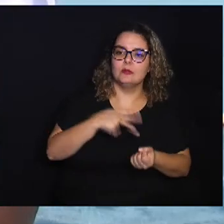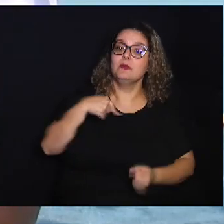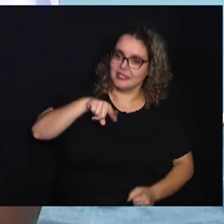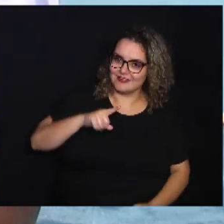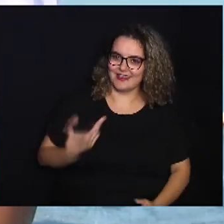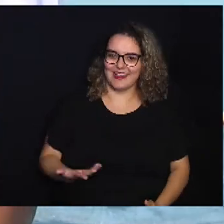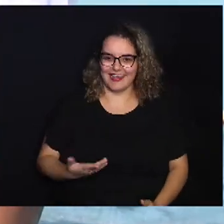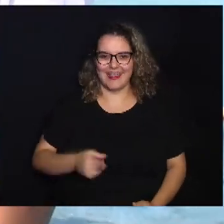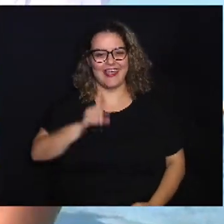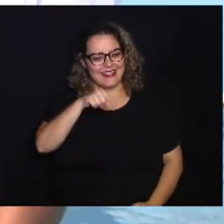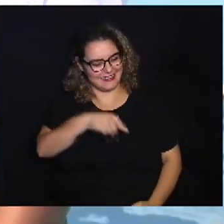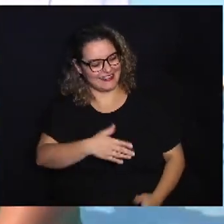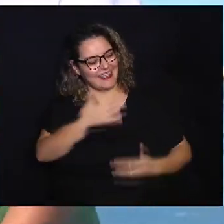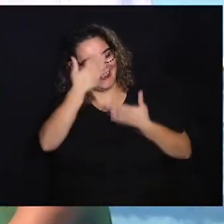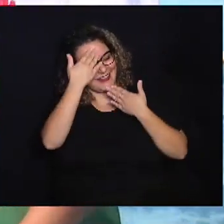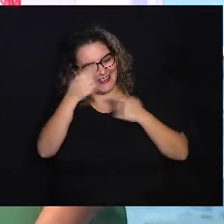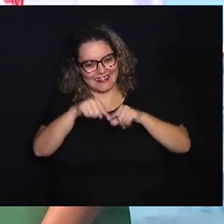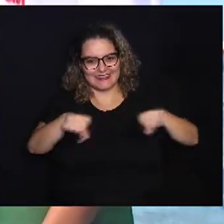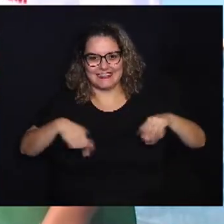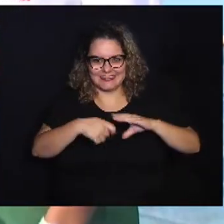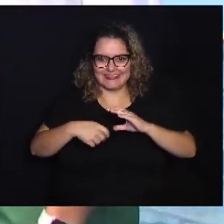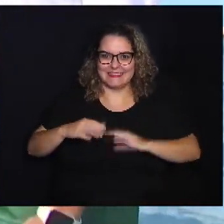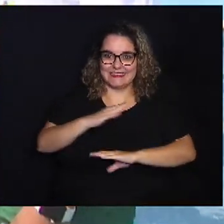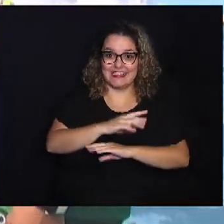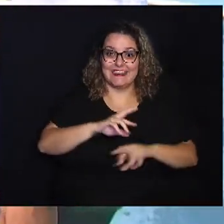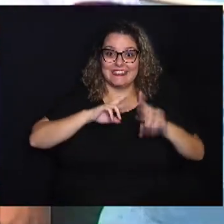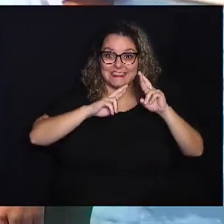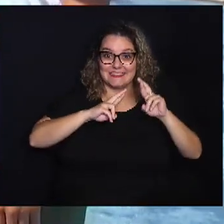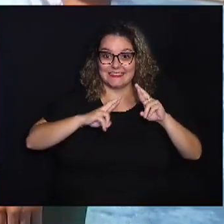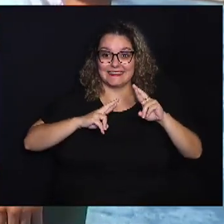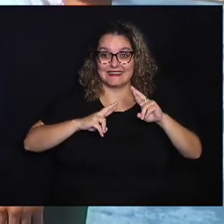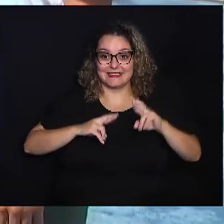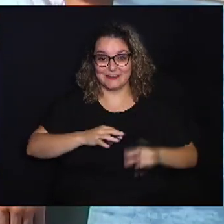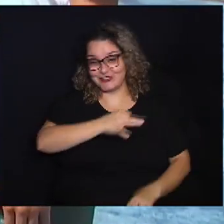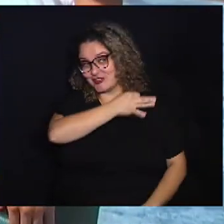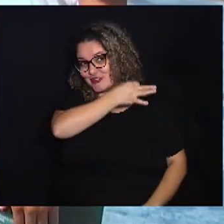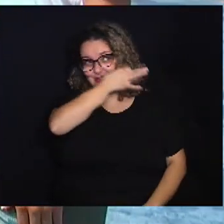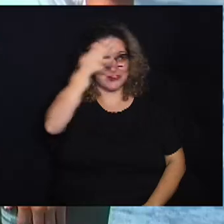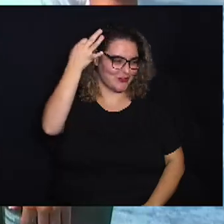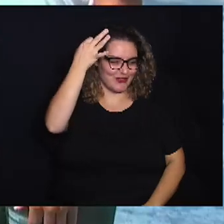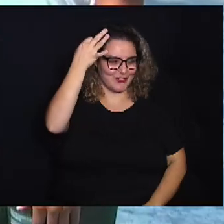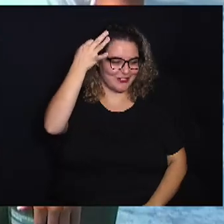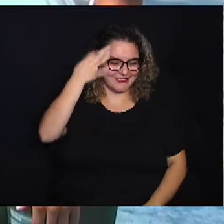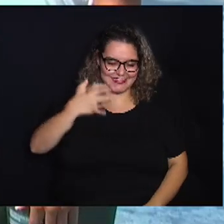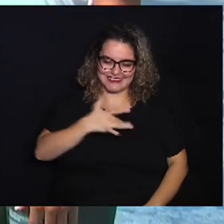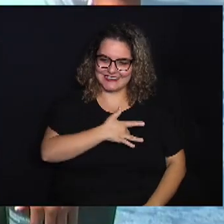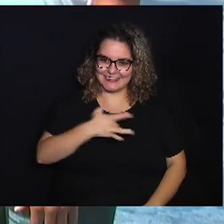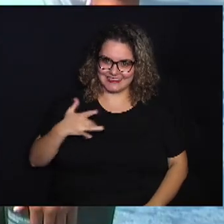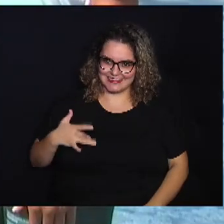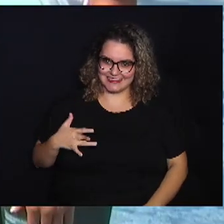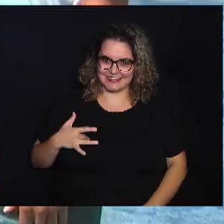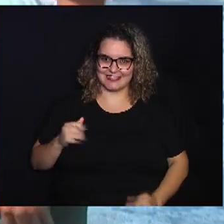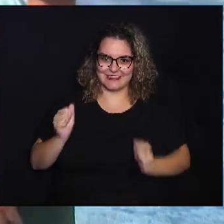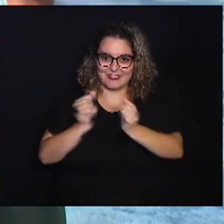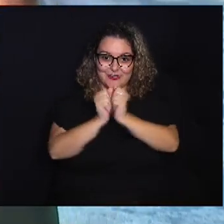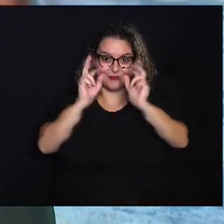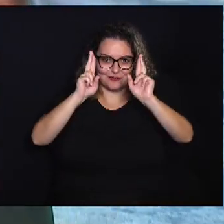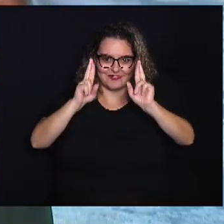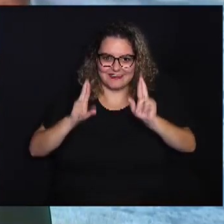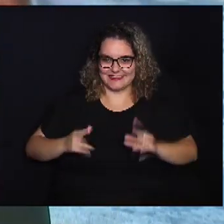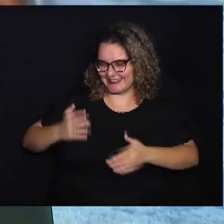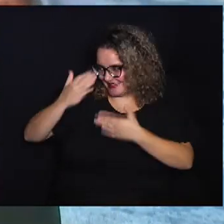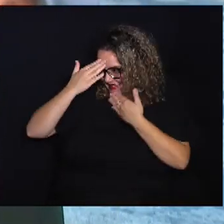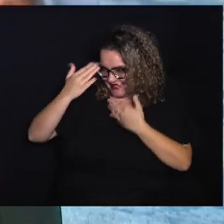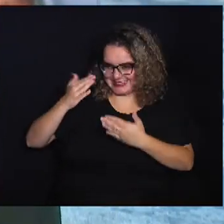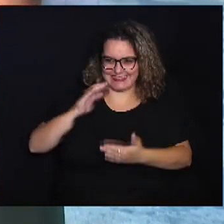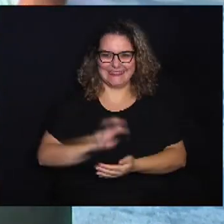obrigada pela sua participação aqui no Estúdio Câmara. A gente deseja para você muita sorte, muita saúde e conta com a gente para estar torcendo, hein? Muito